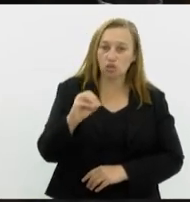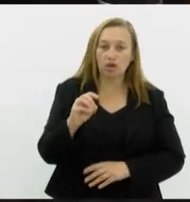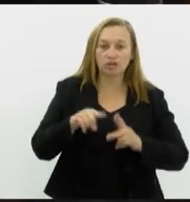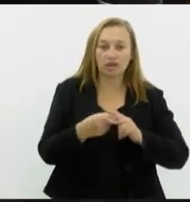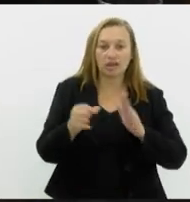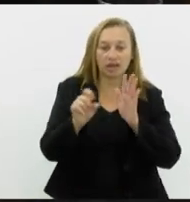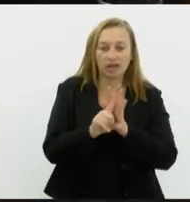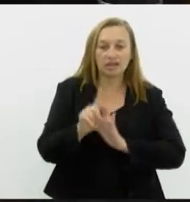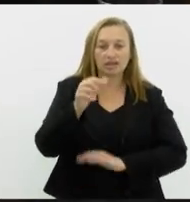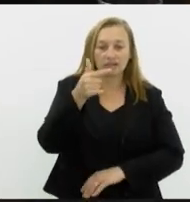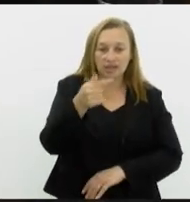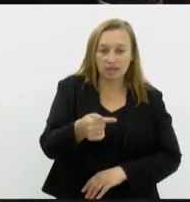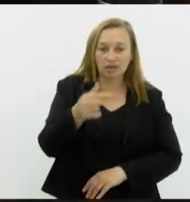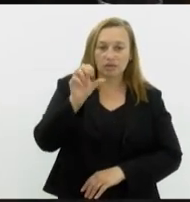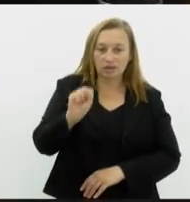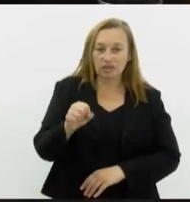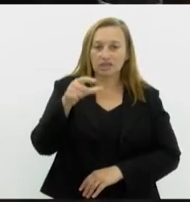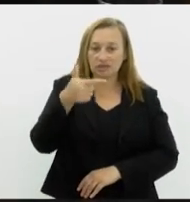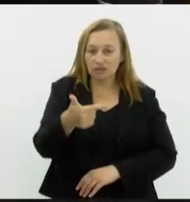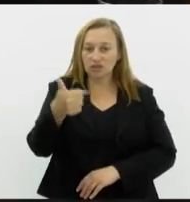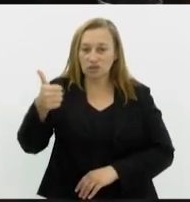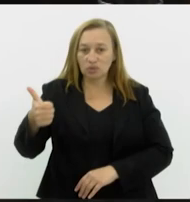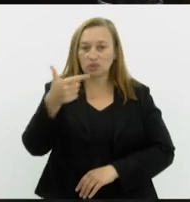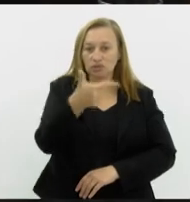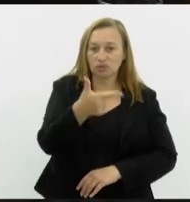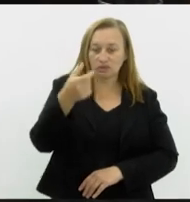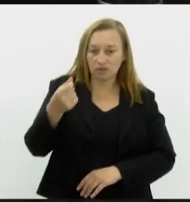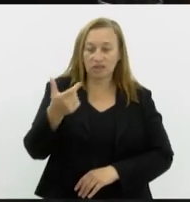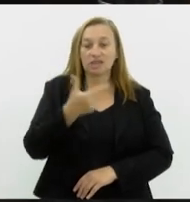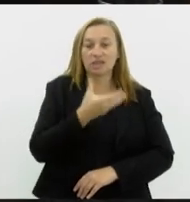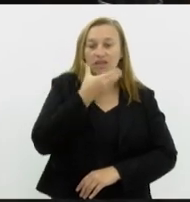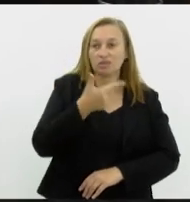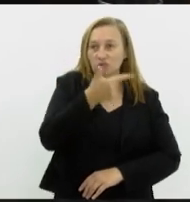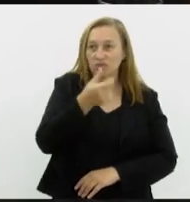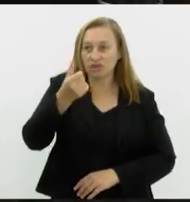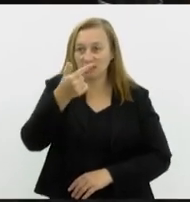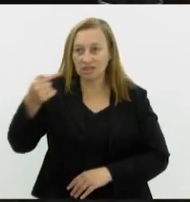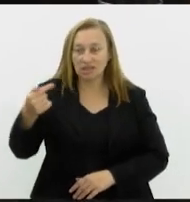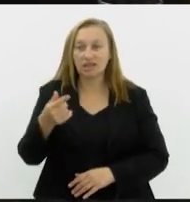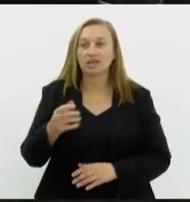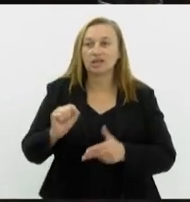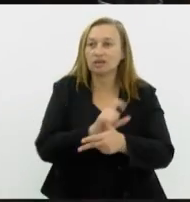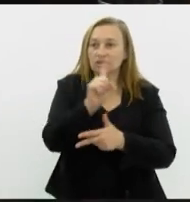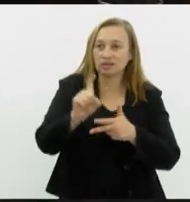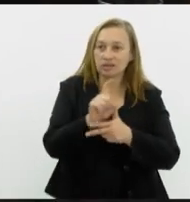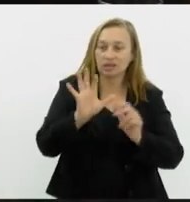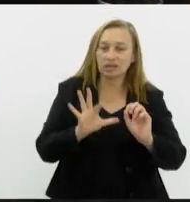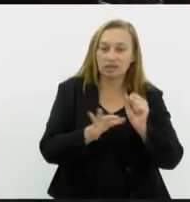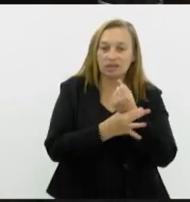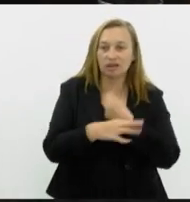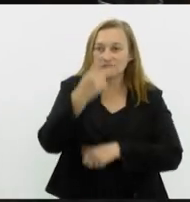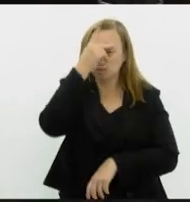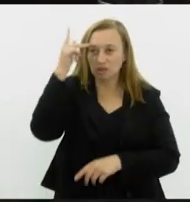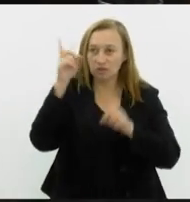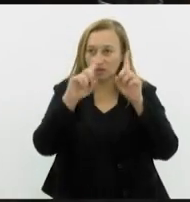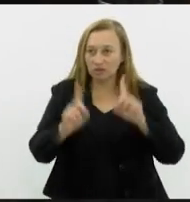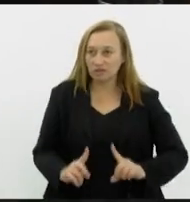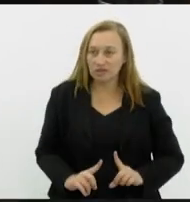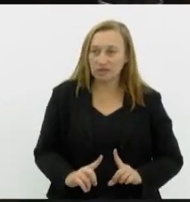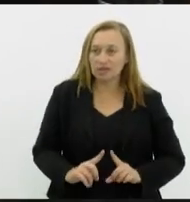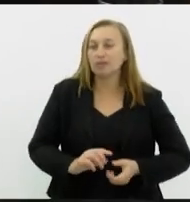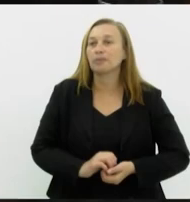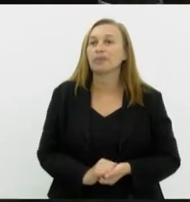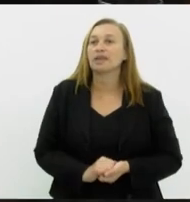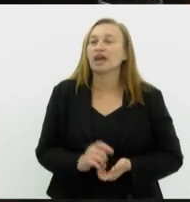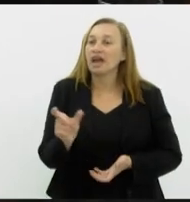número 7.821 de 20 de dezembro de 2017, que autoriza o Poder Executivo a assegurar às pessoas com deficiência a